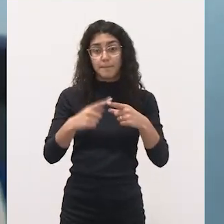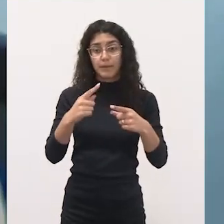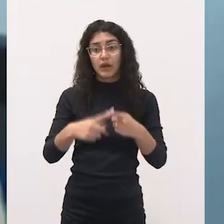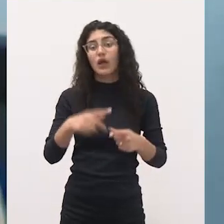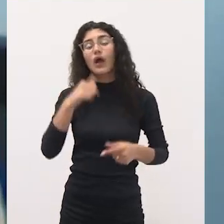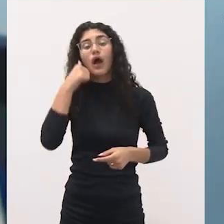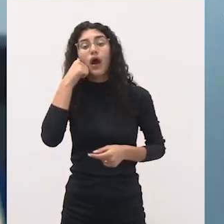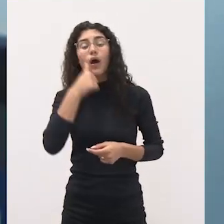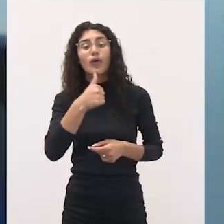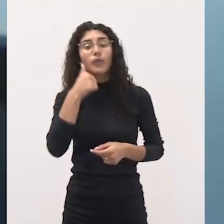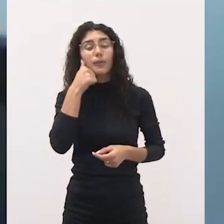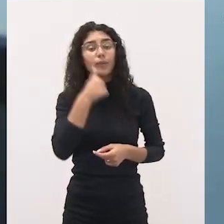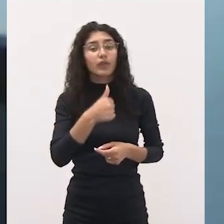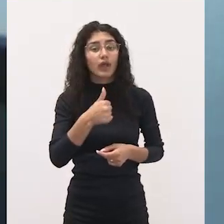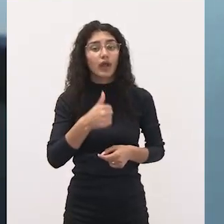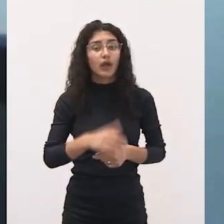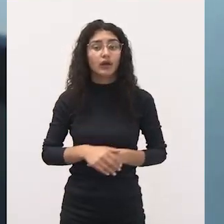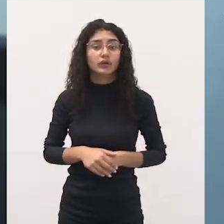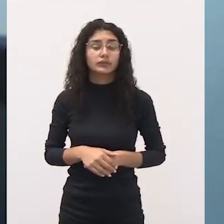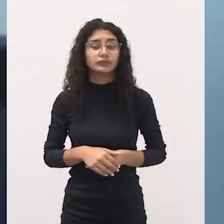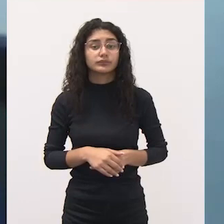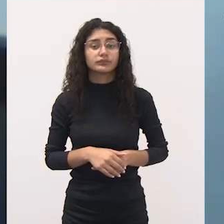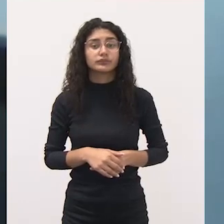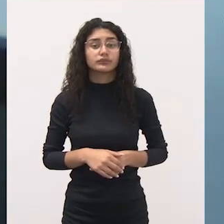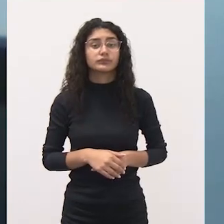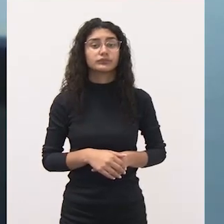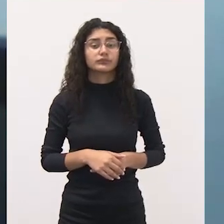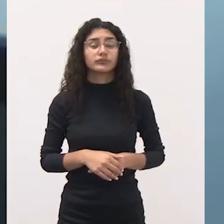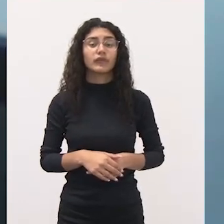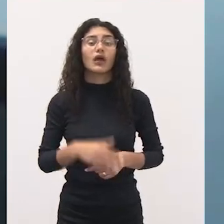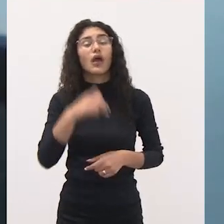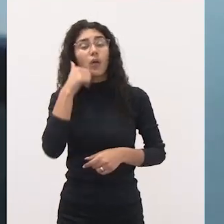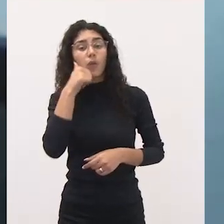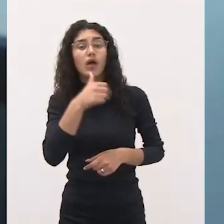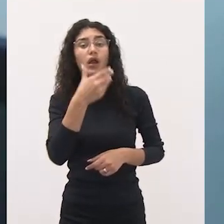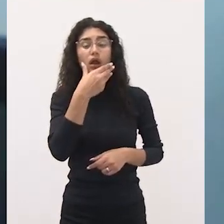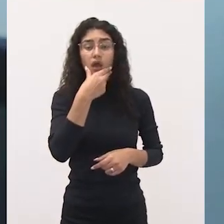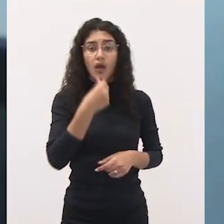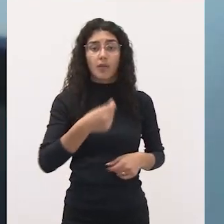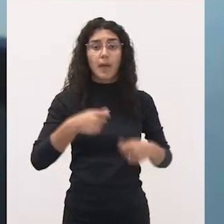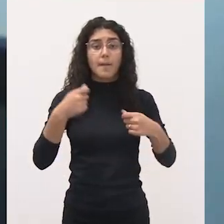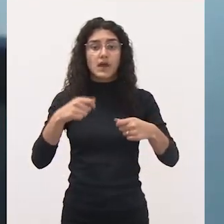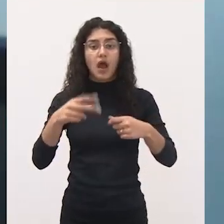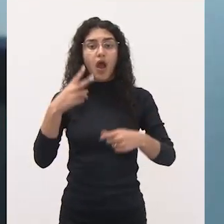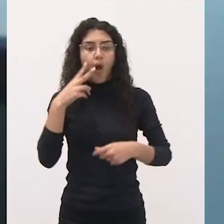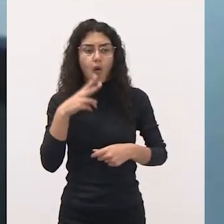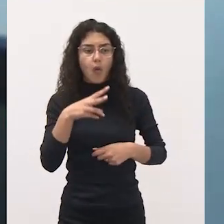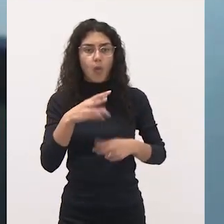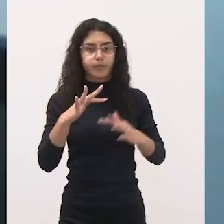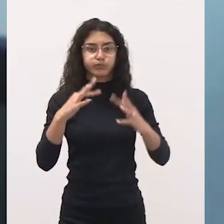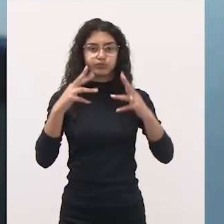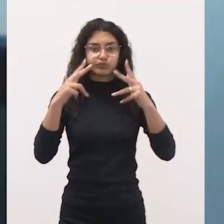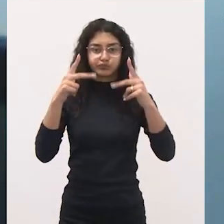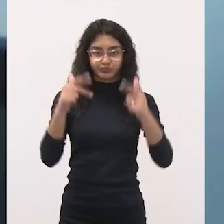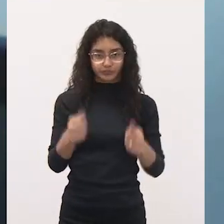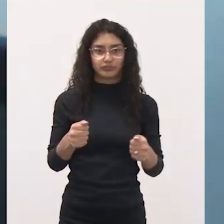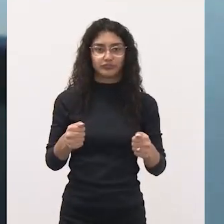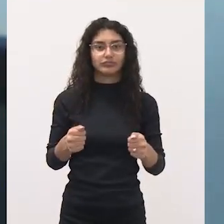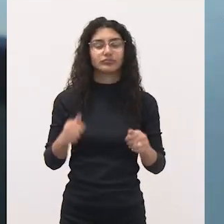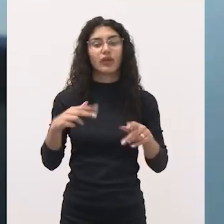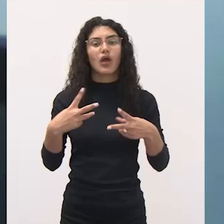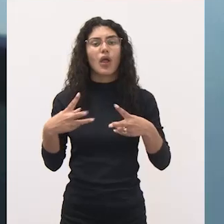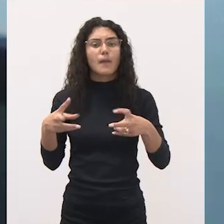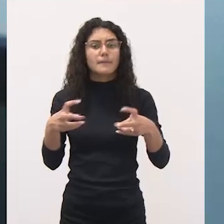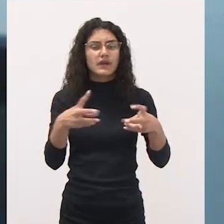mulheres, elas têm, homens e mulheres, eles têm que ser vistos por inteiro. Então, quando você vê